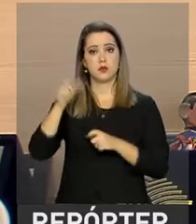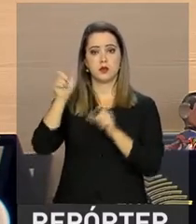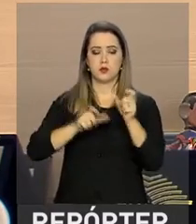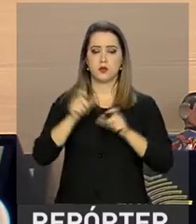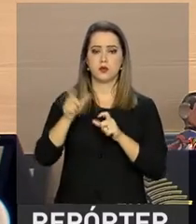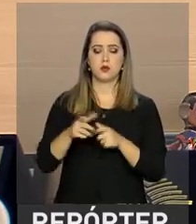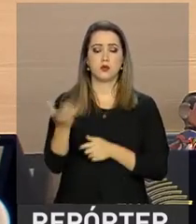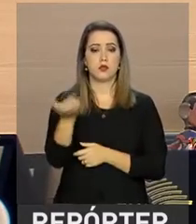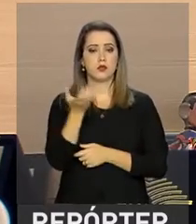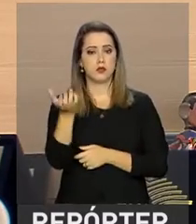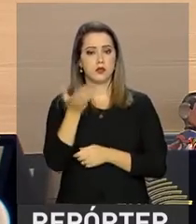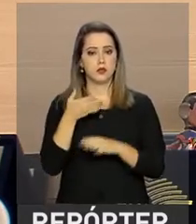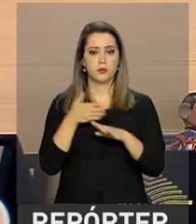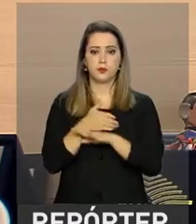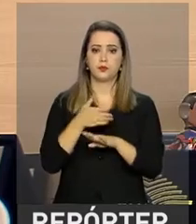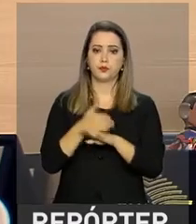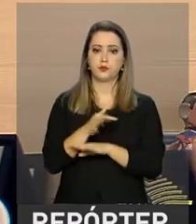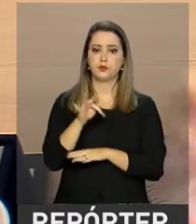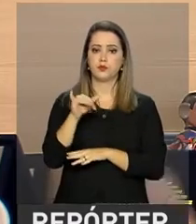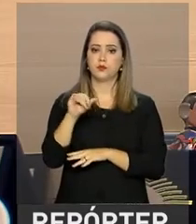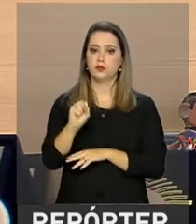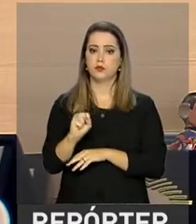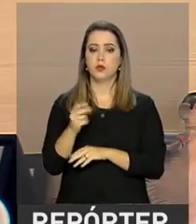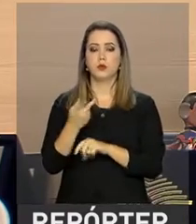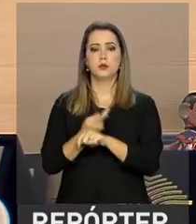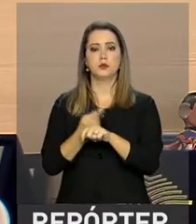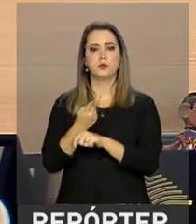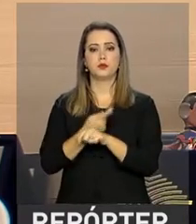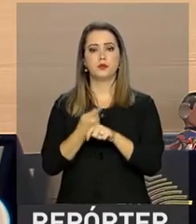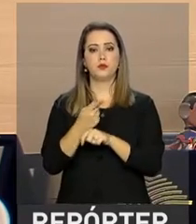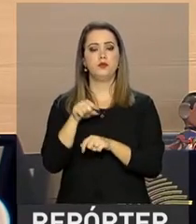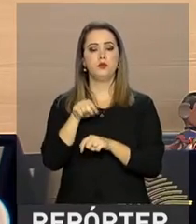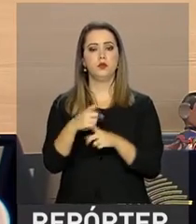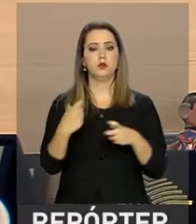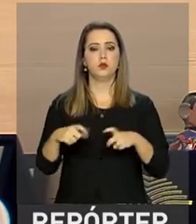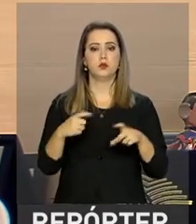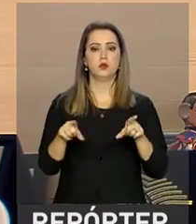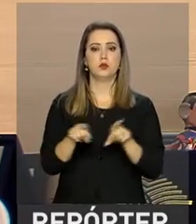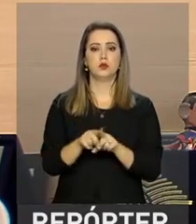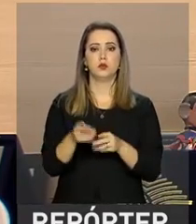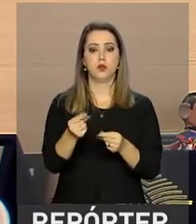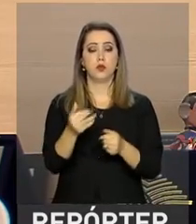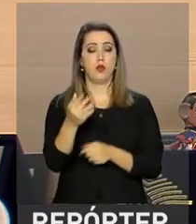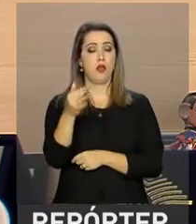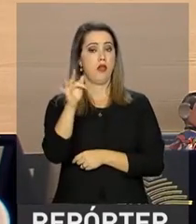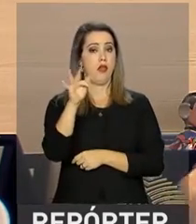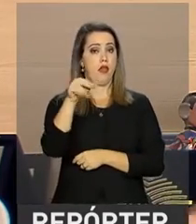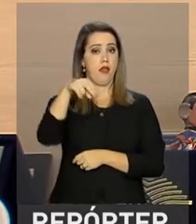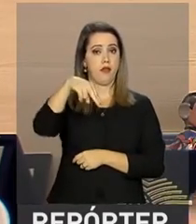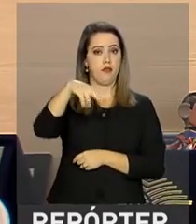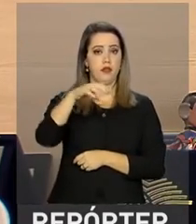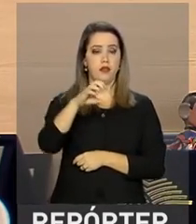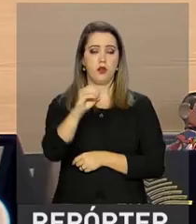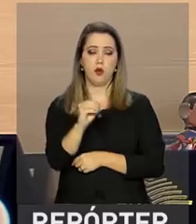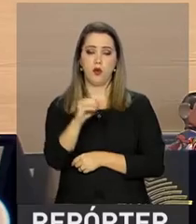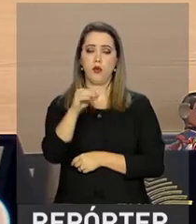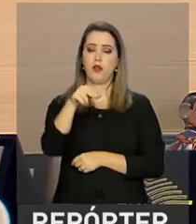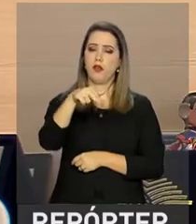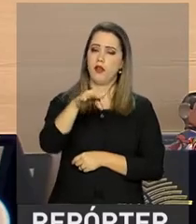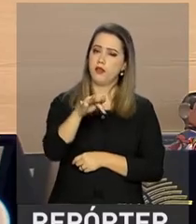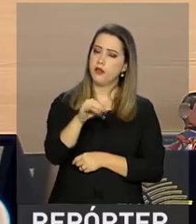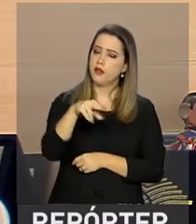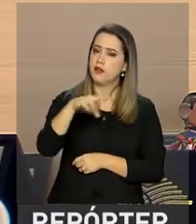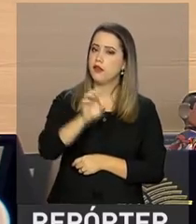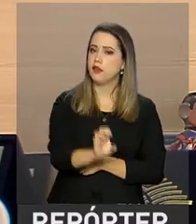desejar adentraram fiéis ele pode procurar a instituição financeira e através do fmi ou do fmi é e do fc ó